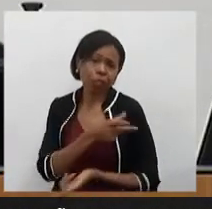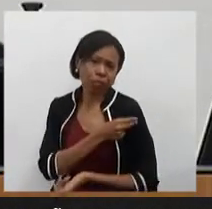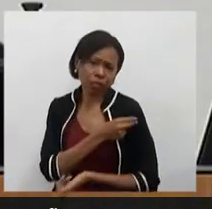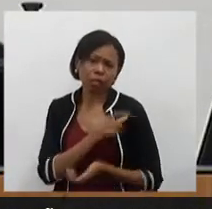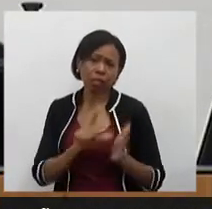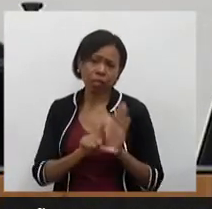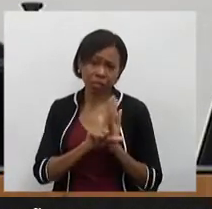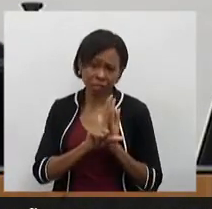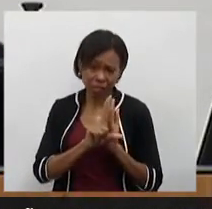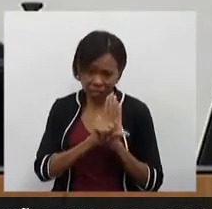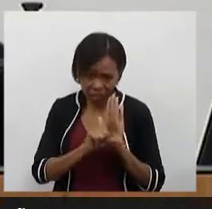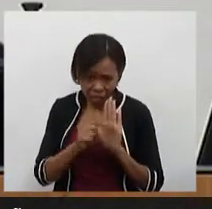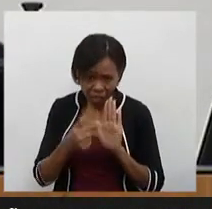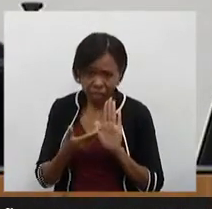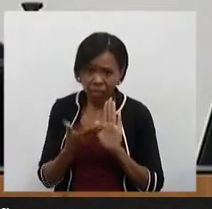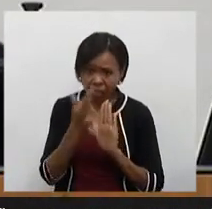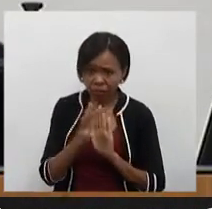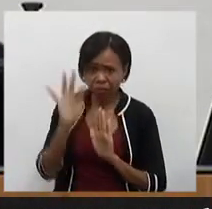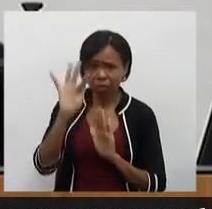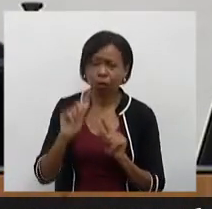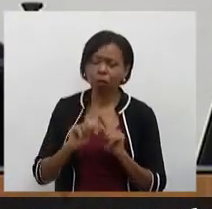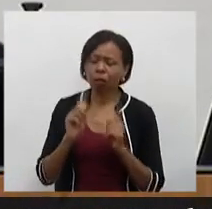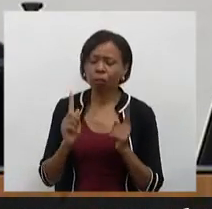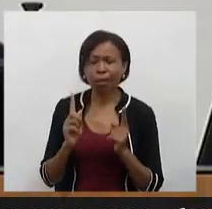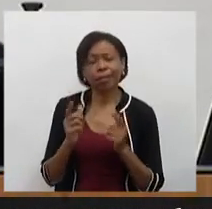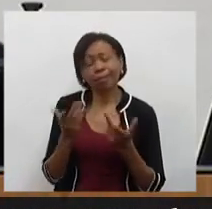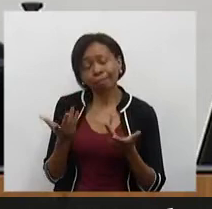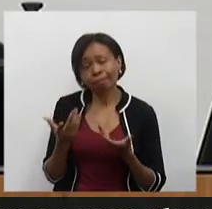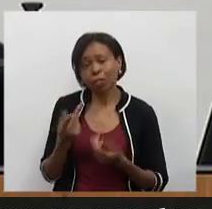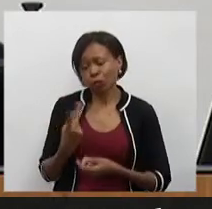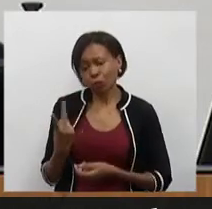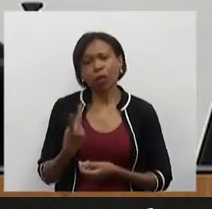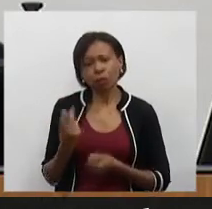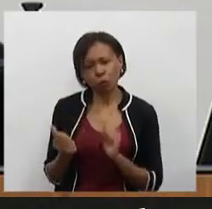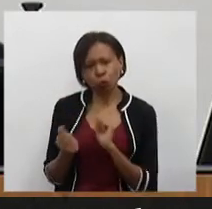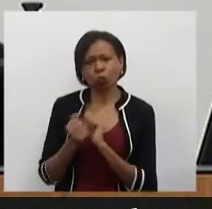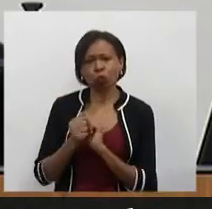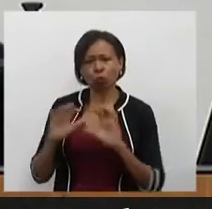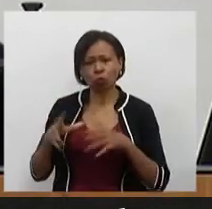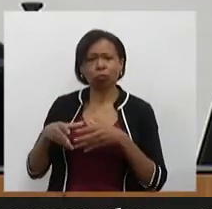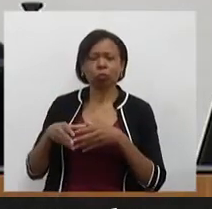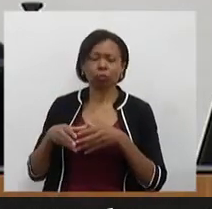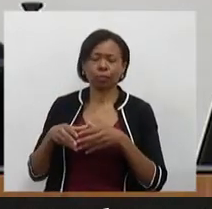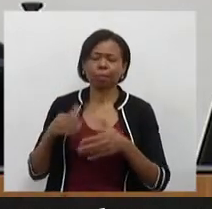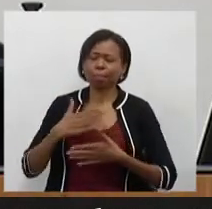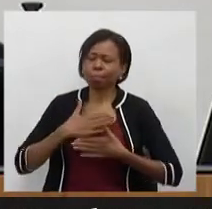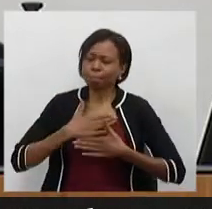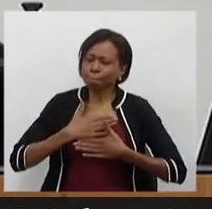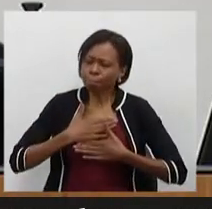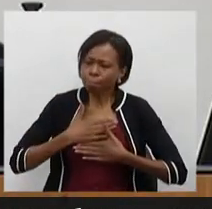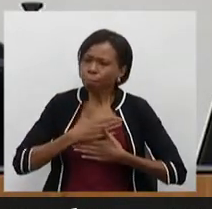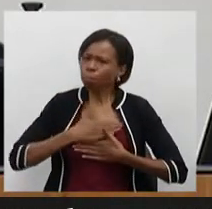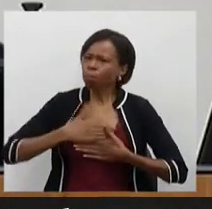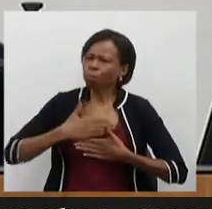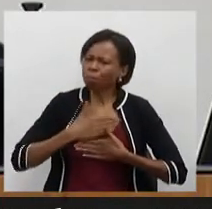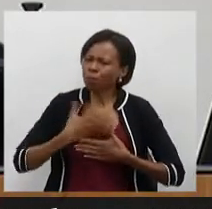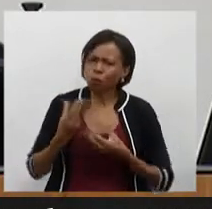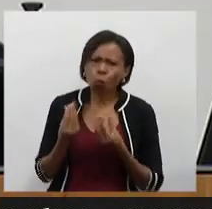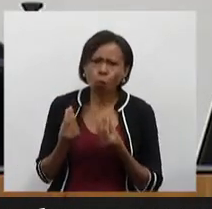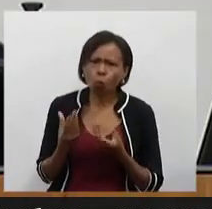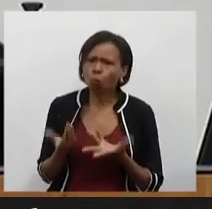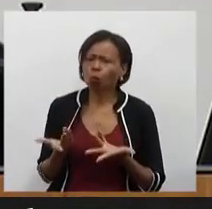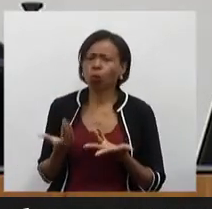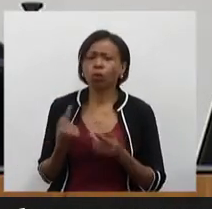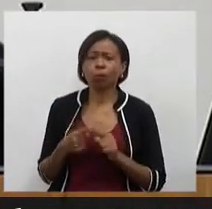legislação federal, mas tenho orgulho de poder estar do seu lado nessa comissão, que eu não tenho dúvidas. É